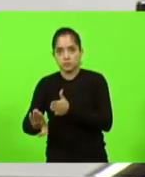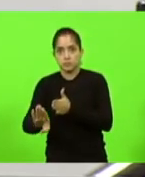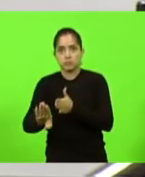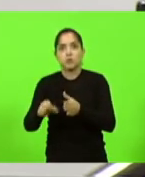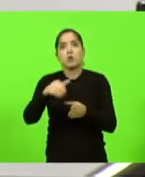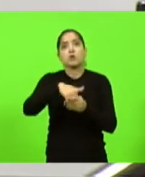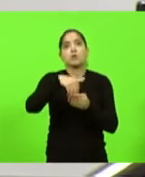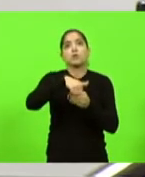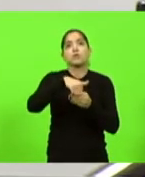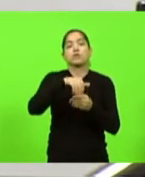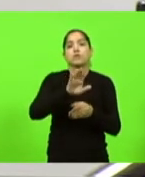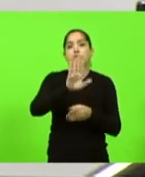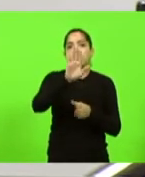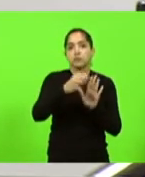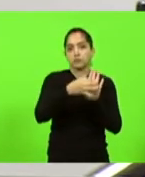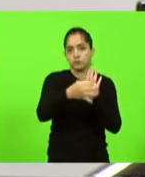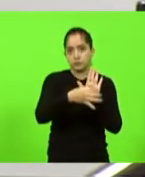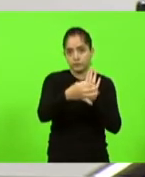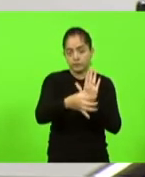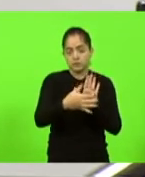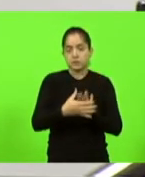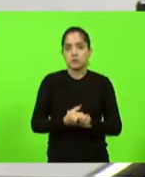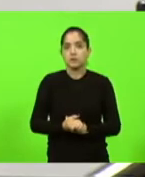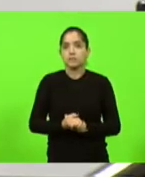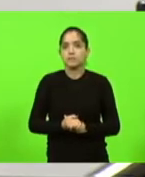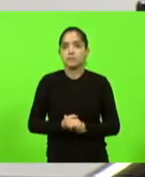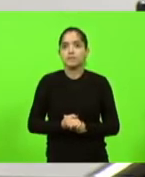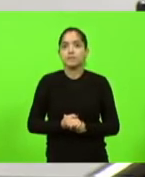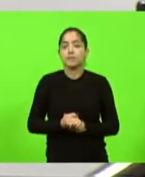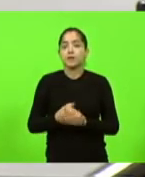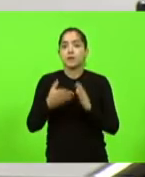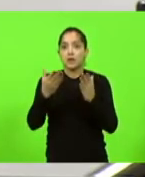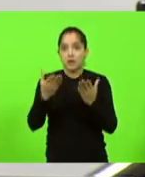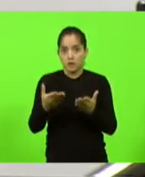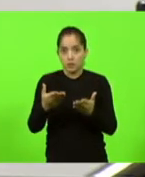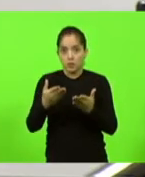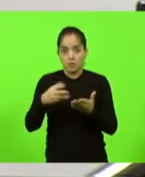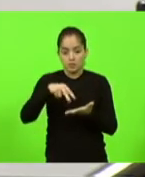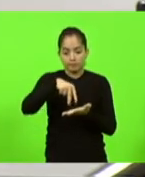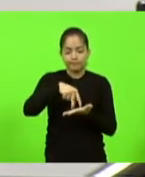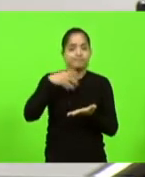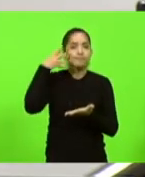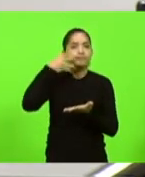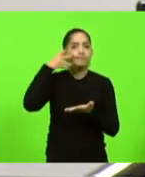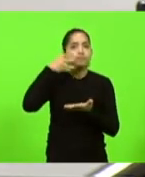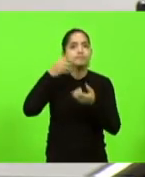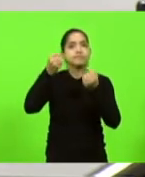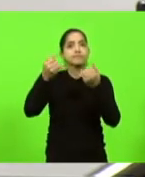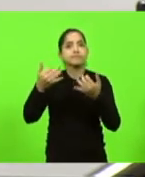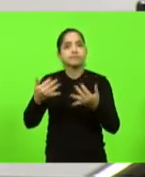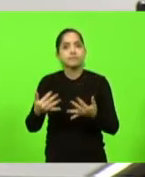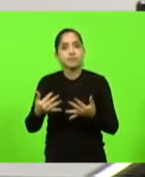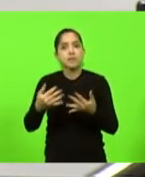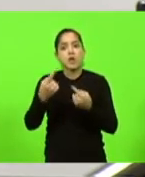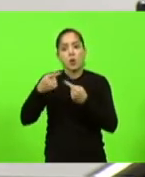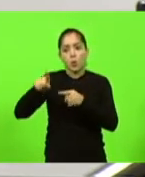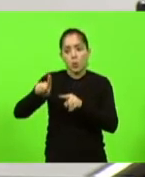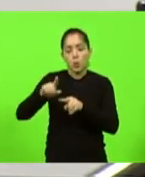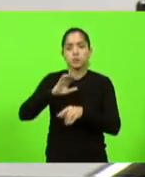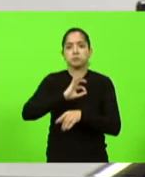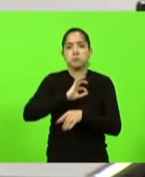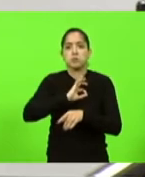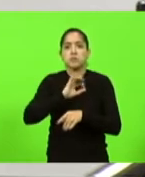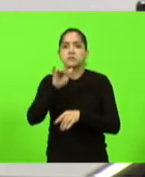voto vista. Aí, na fala do deputado Bruno, como ele fez aqui da tribuna, ele diz o seguinte, é contra a Polícia Federal, é contra a